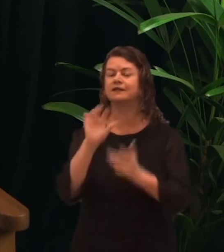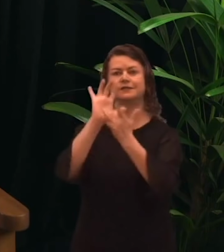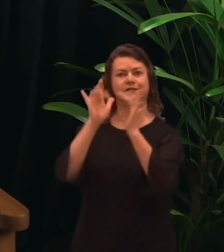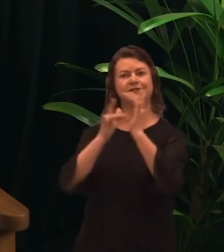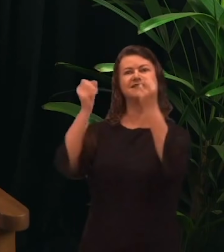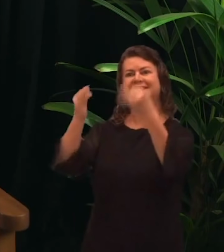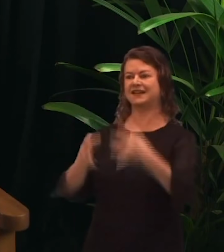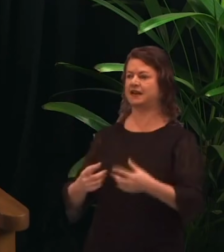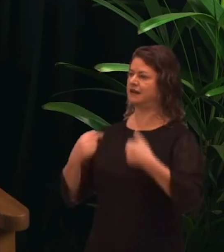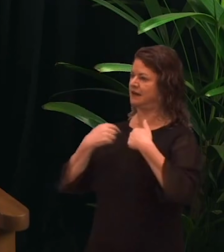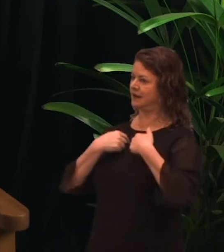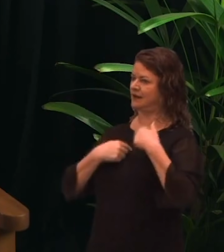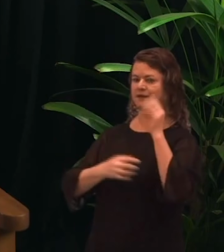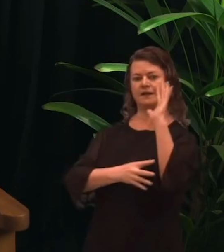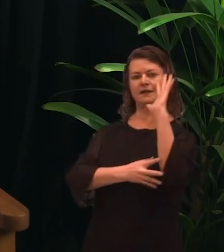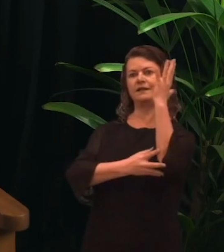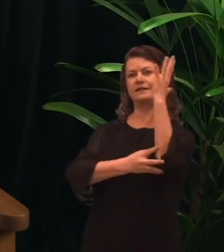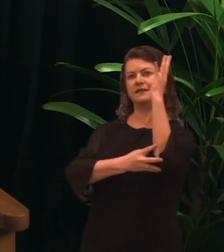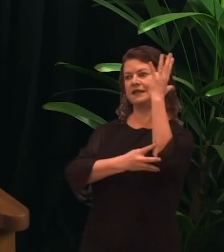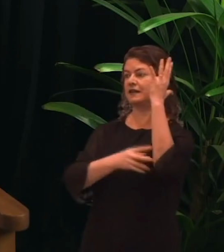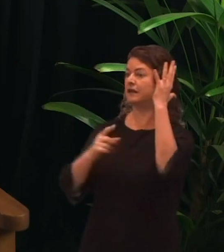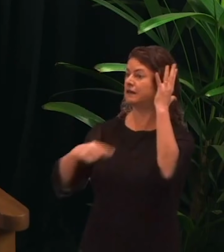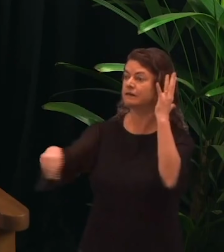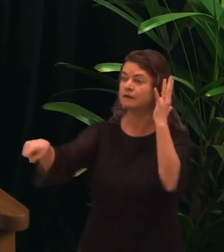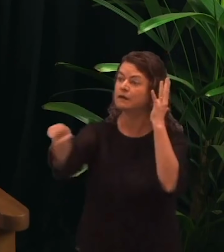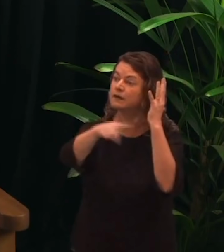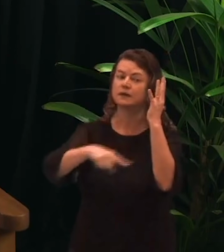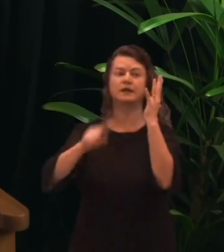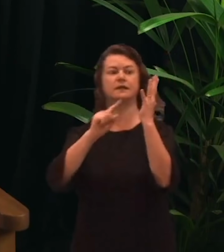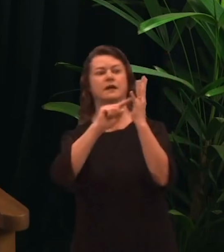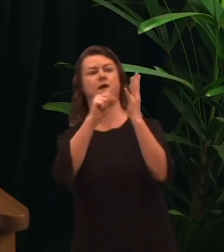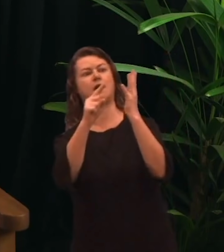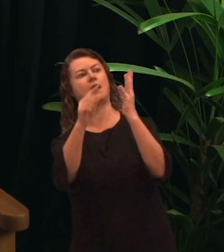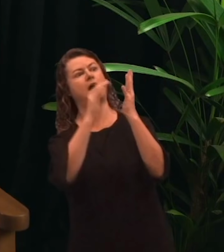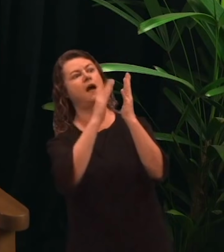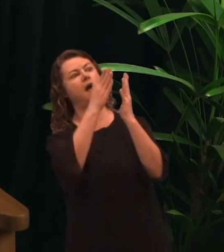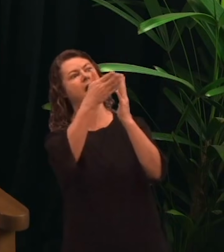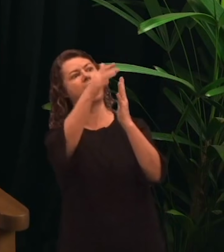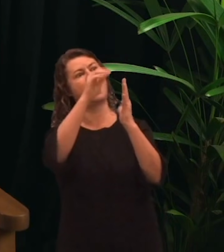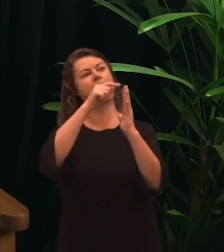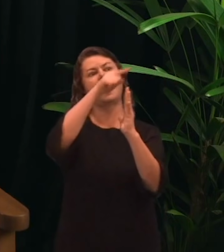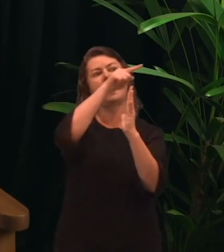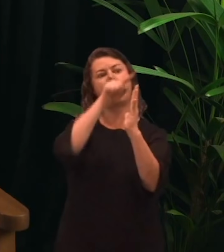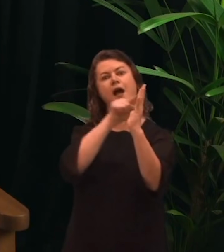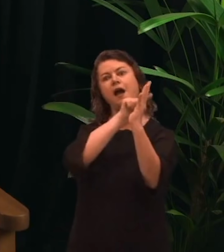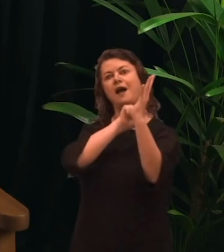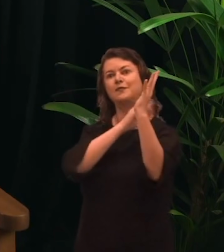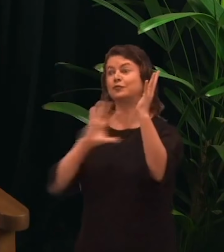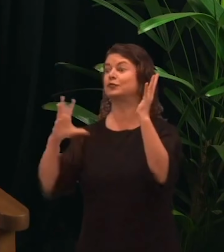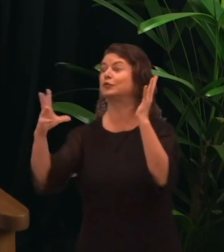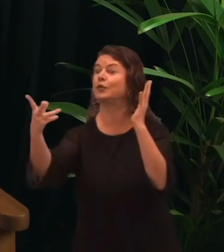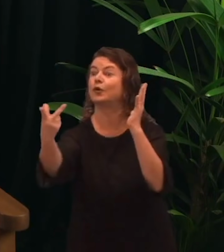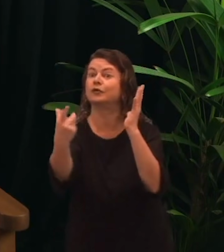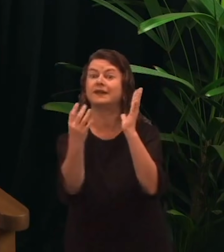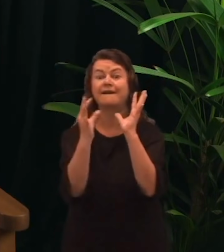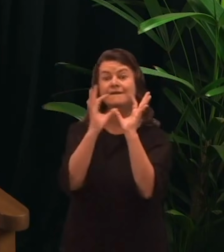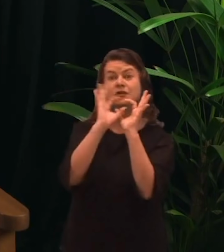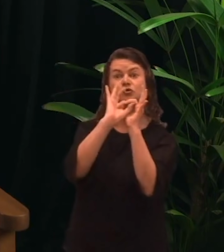verso 5, diz assim: eu sou a videira verdadeira e vós sois os ramos. Todo aquele